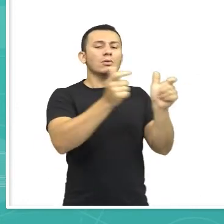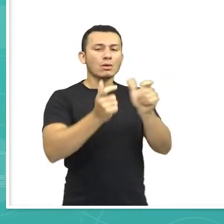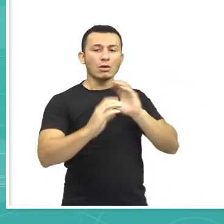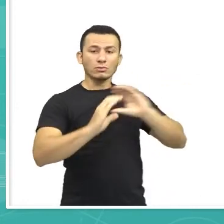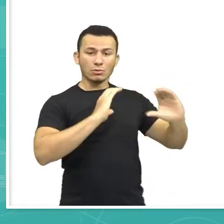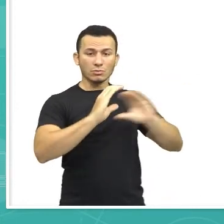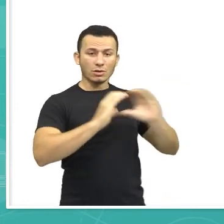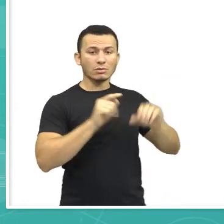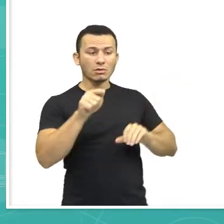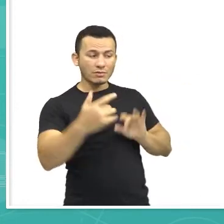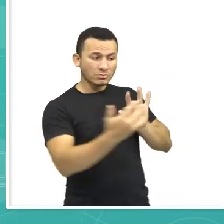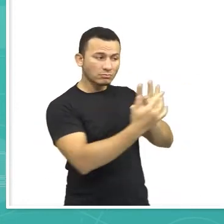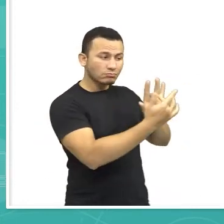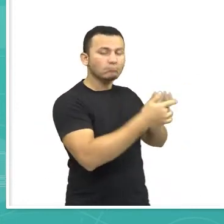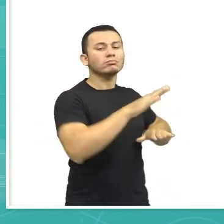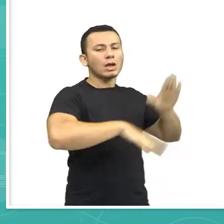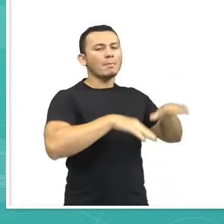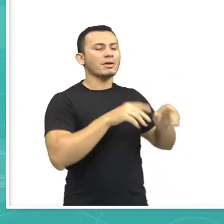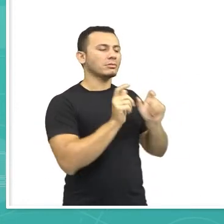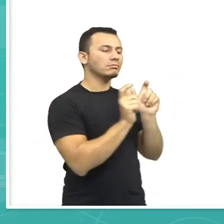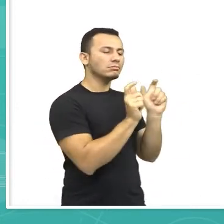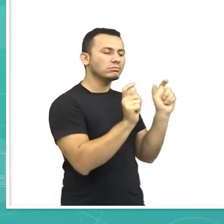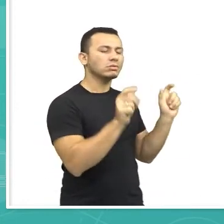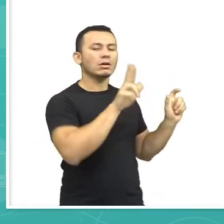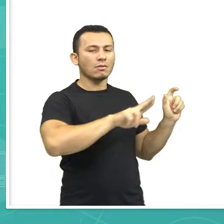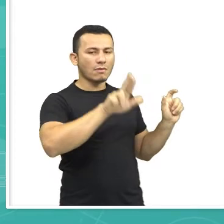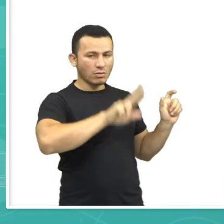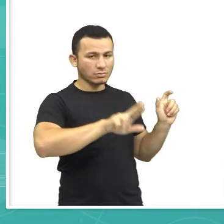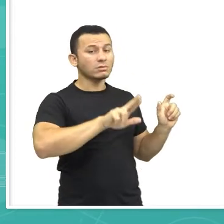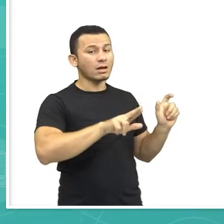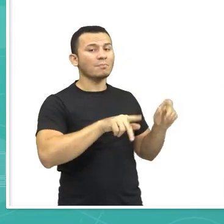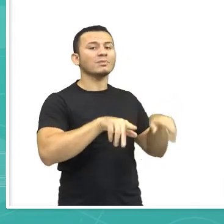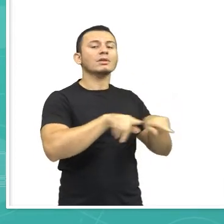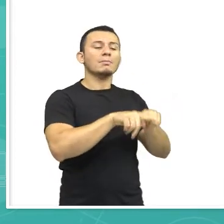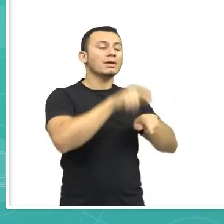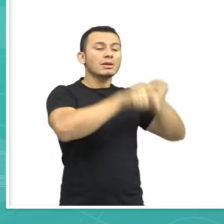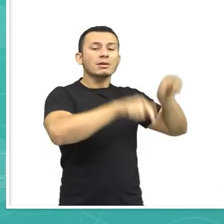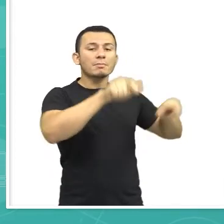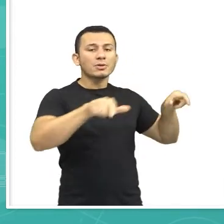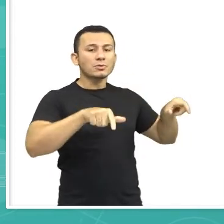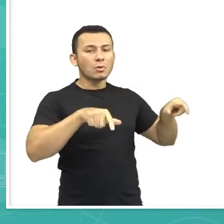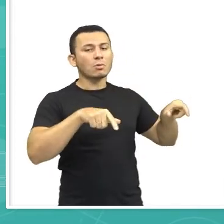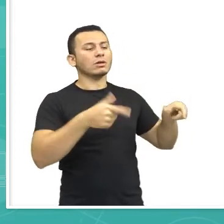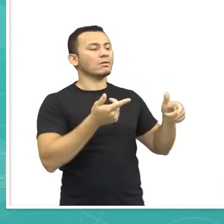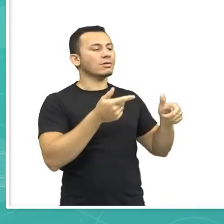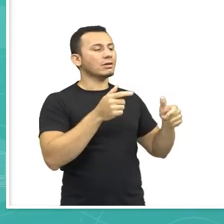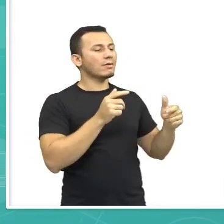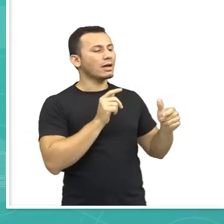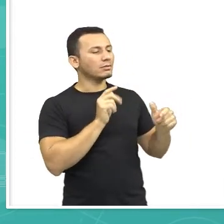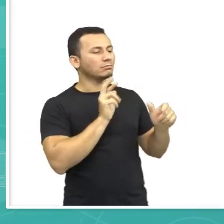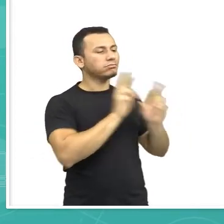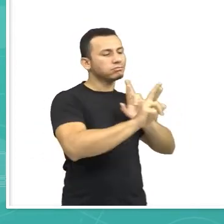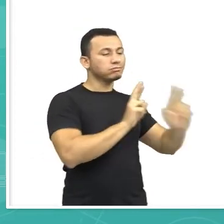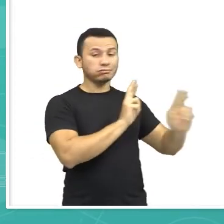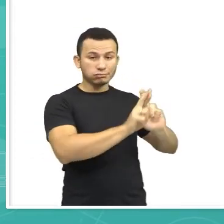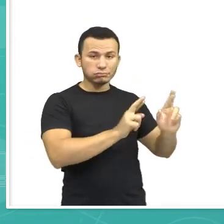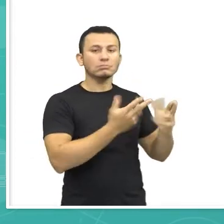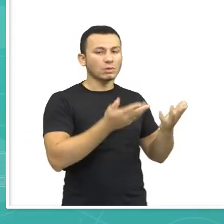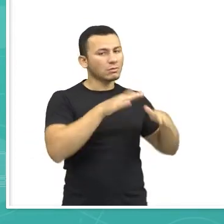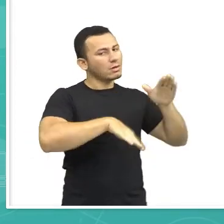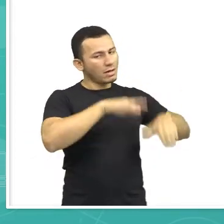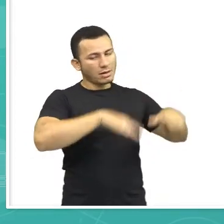comunicativo, vai depender ali de como você vai utilizar as pessoas também que você vai se referir utilizando